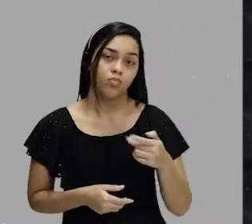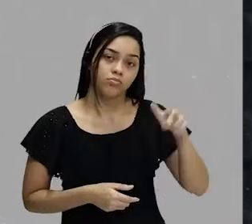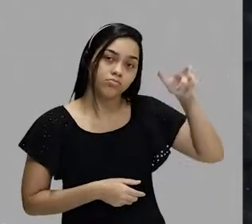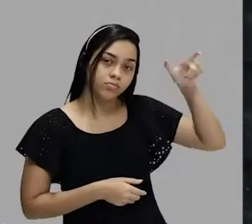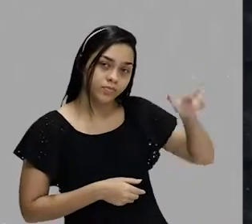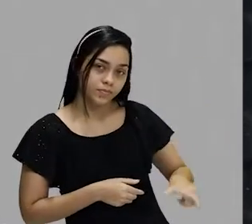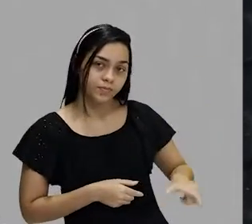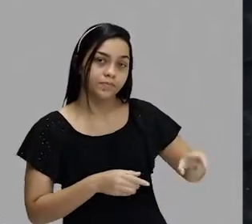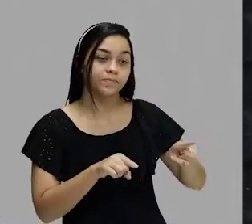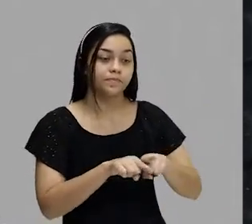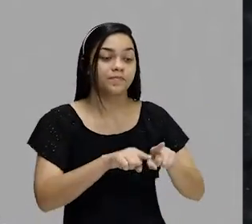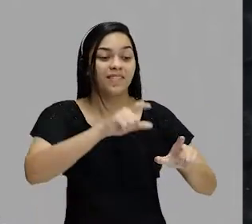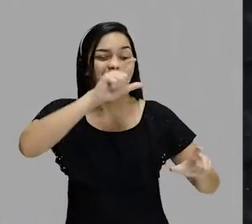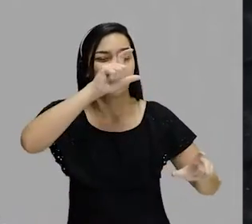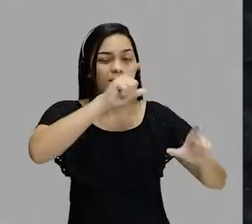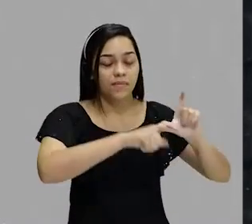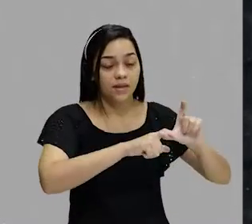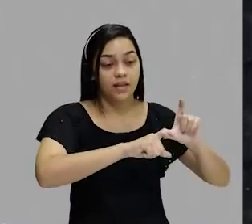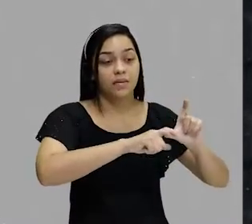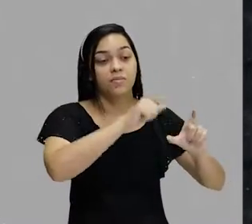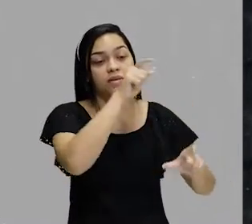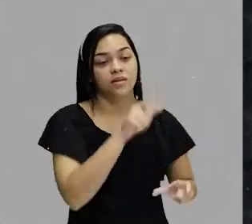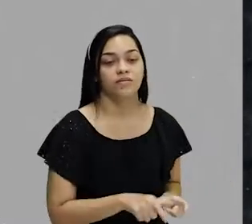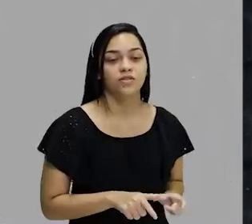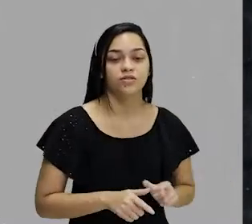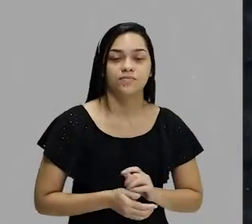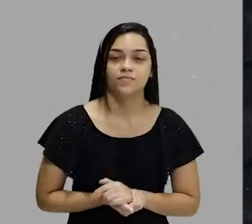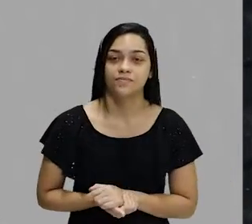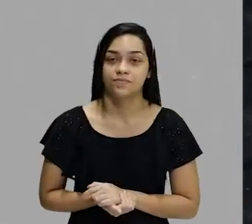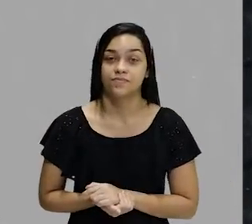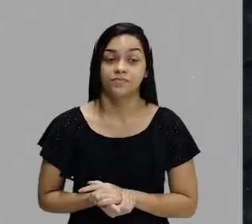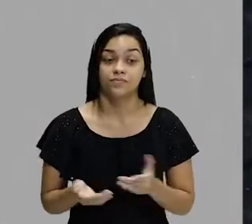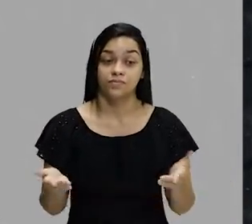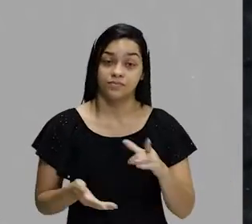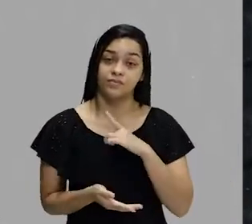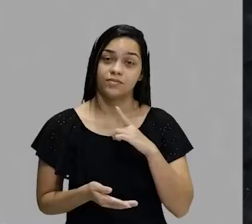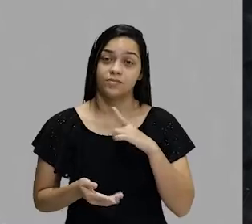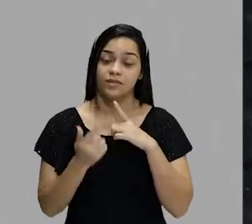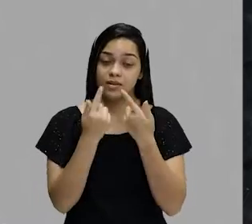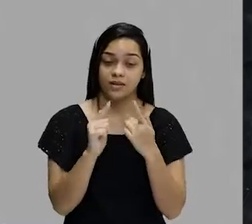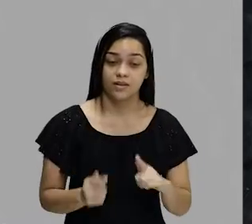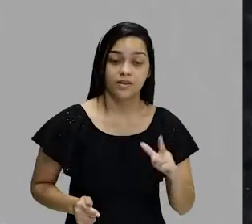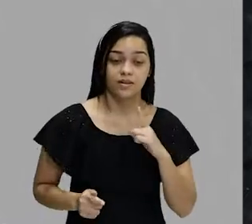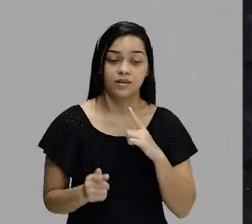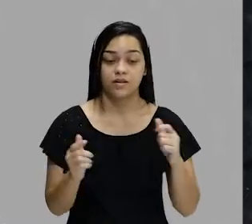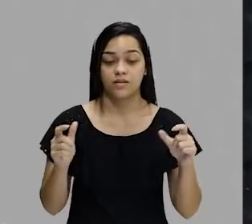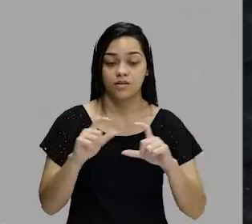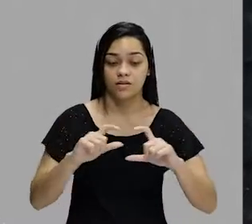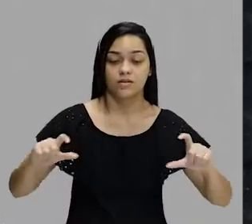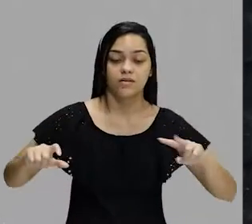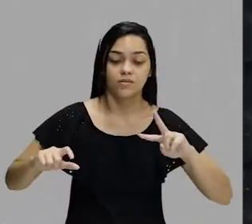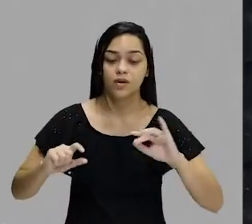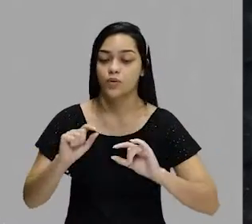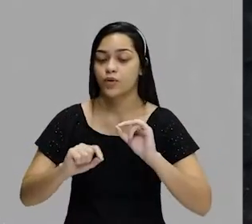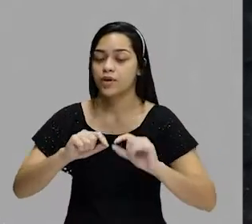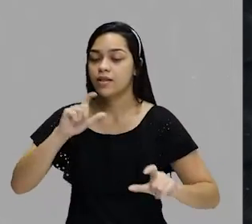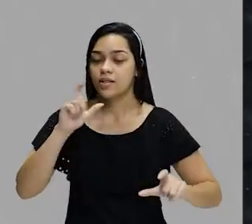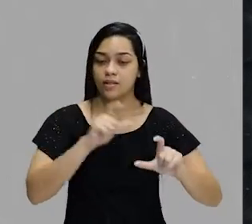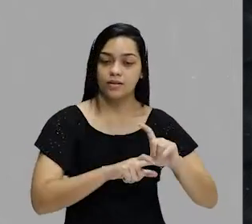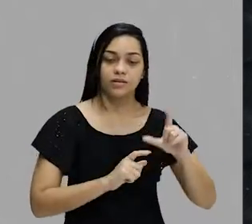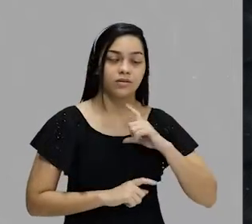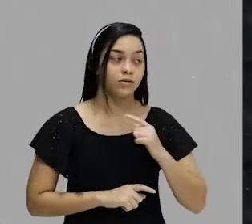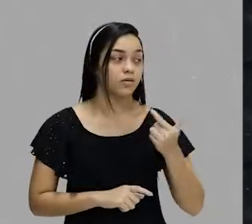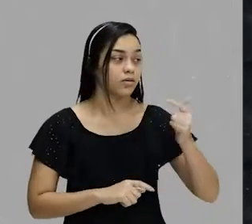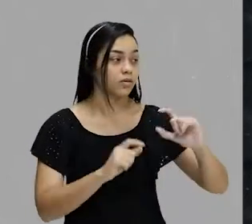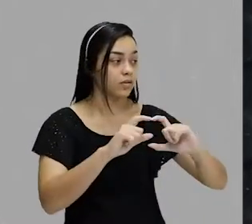alguém, dependendo desse algo ou desse alguém. No caso da gramática, a oração subordinada ela vai depender de uma